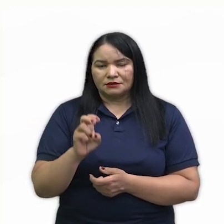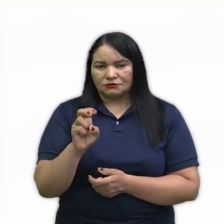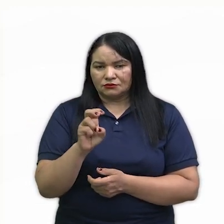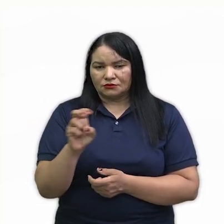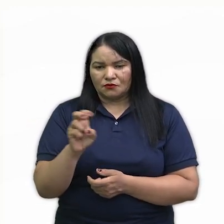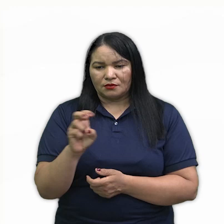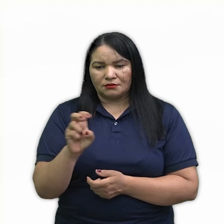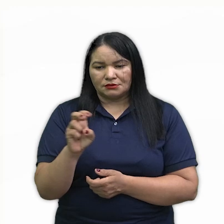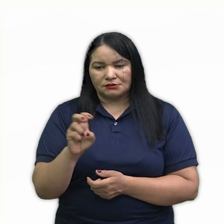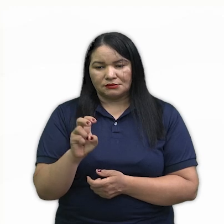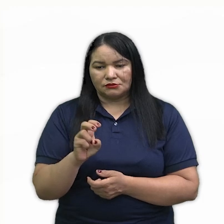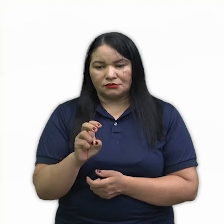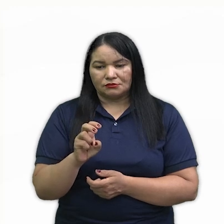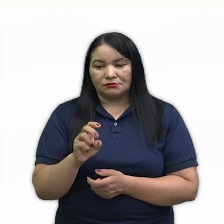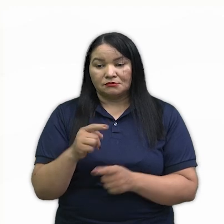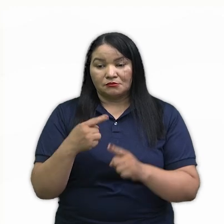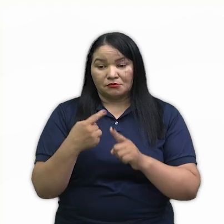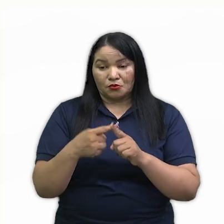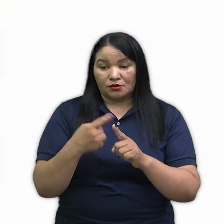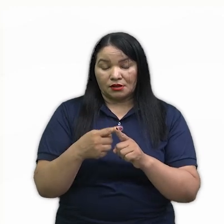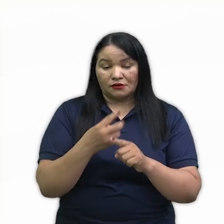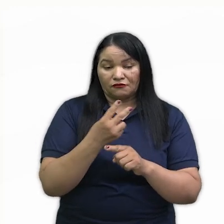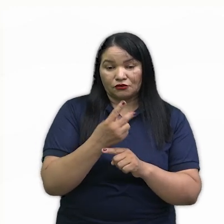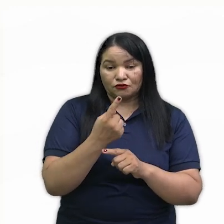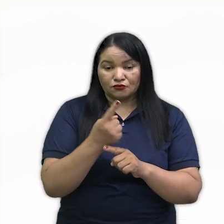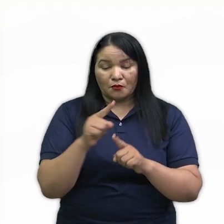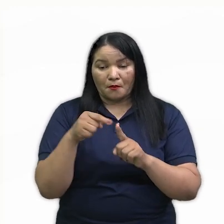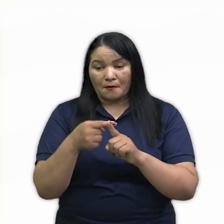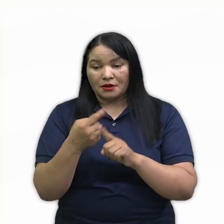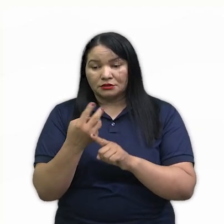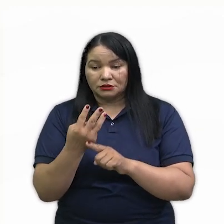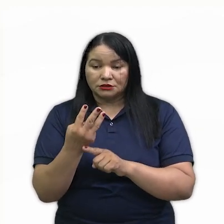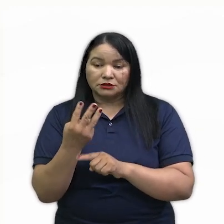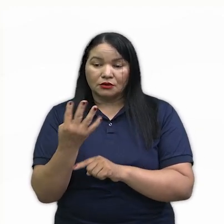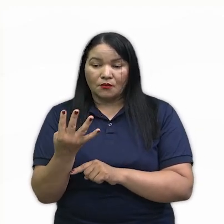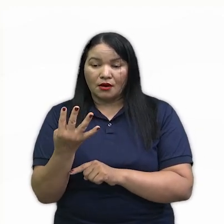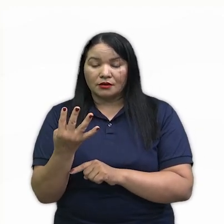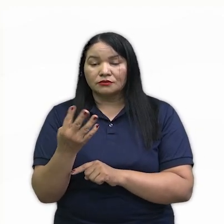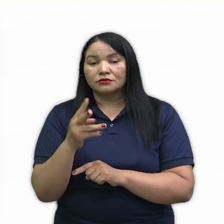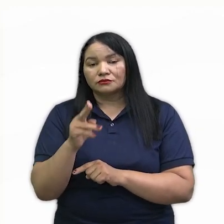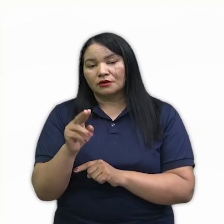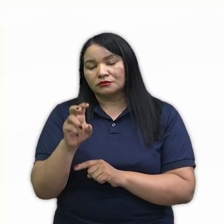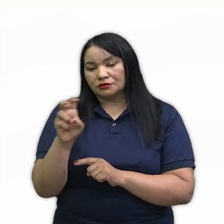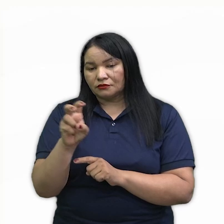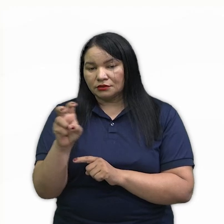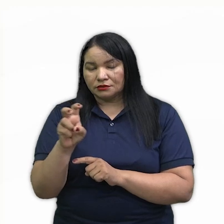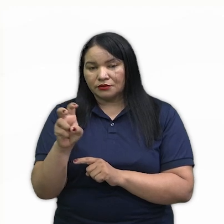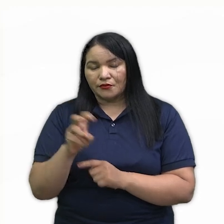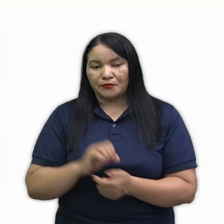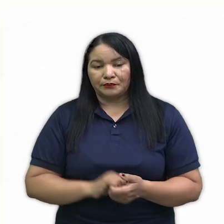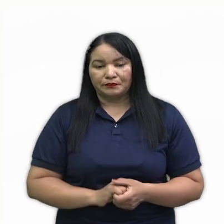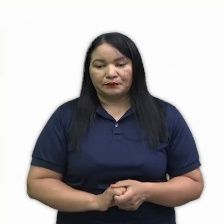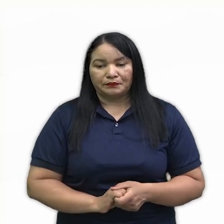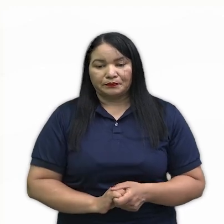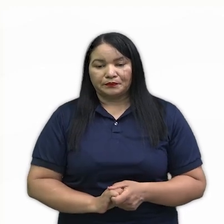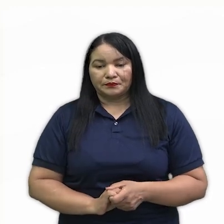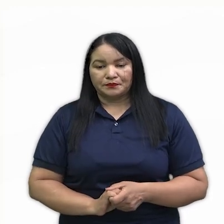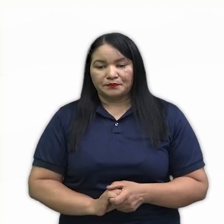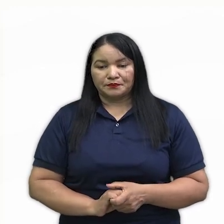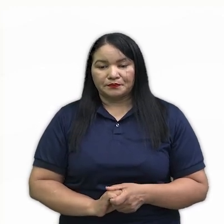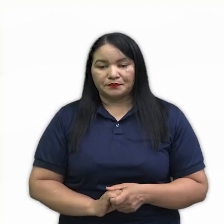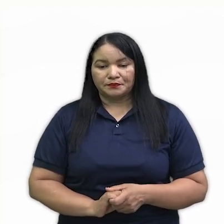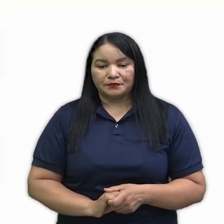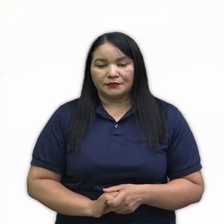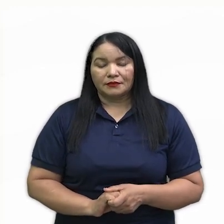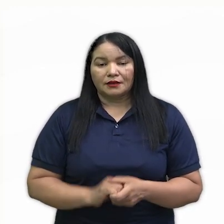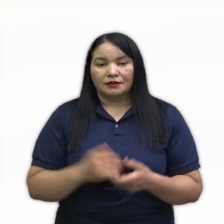55, né? Por quê? Porque quando eu somar 21 mais 34, eu vou obter 55, tá? Então, ele